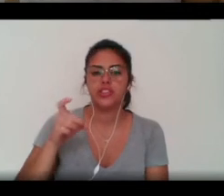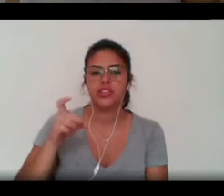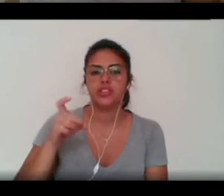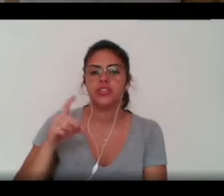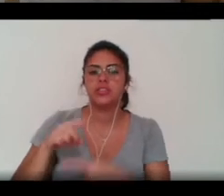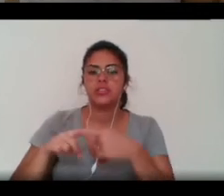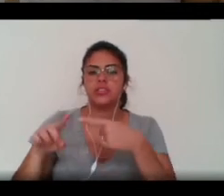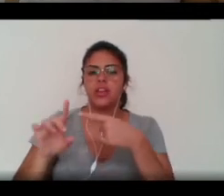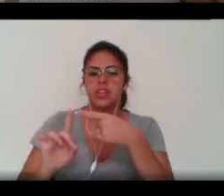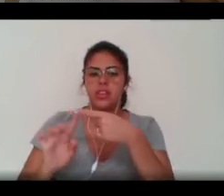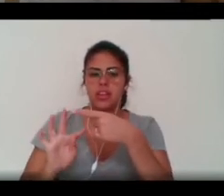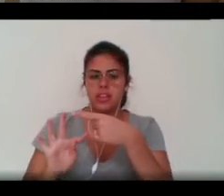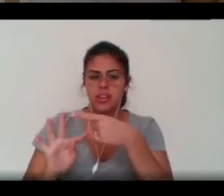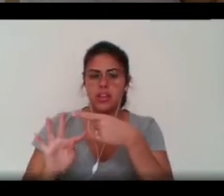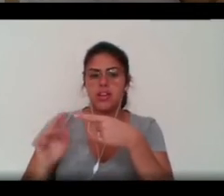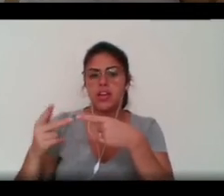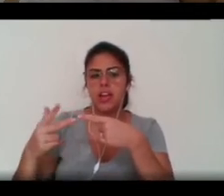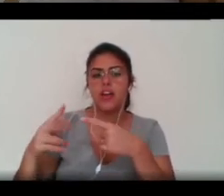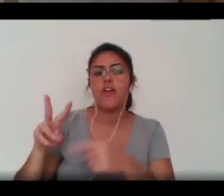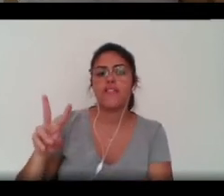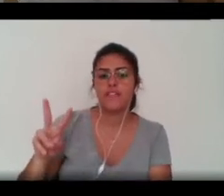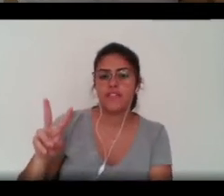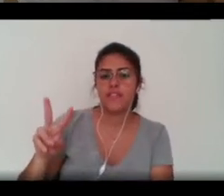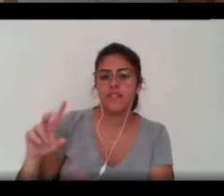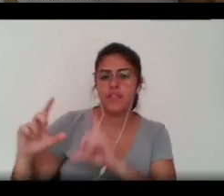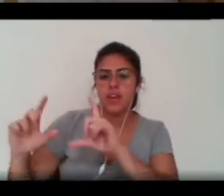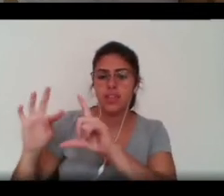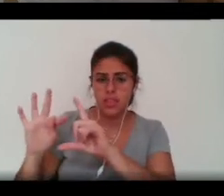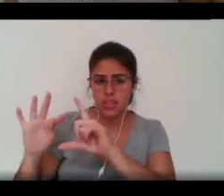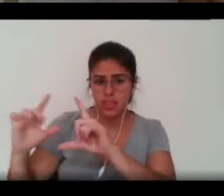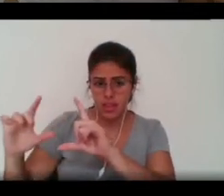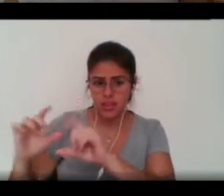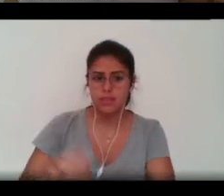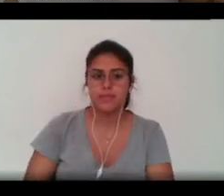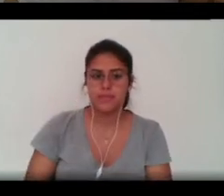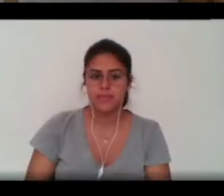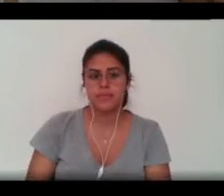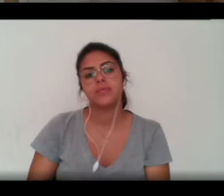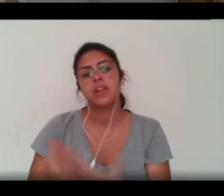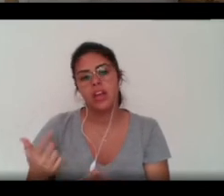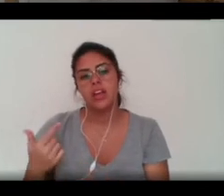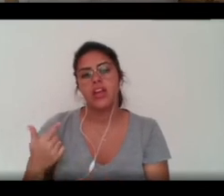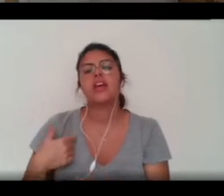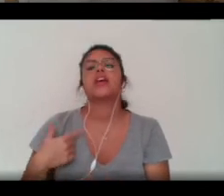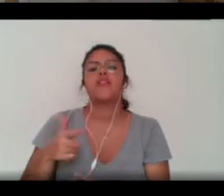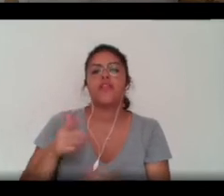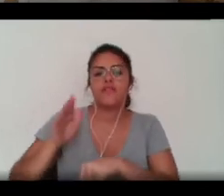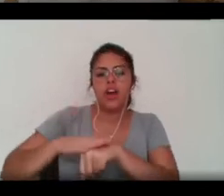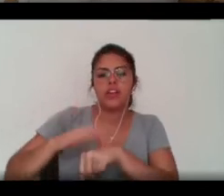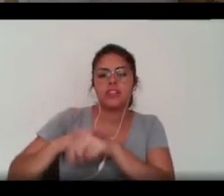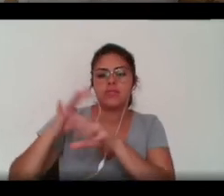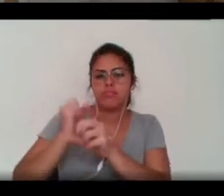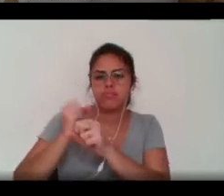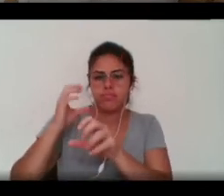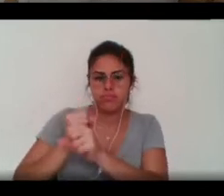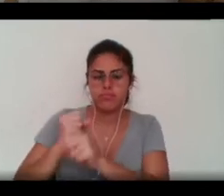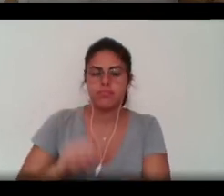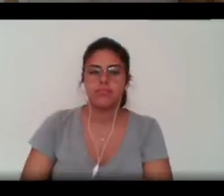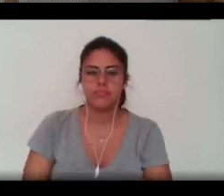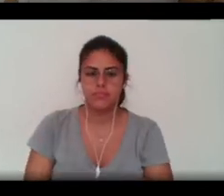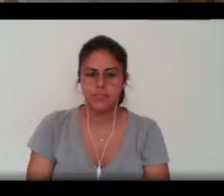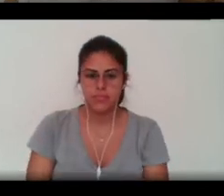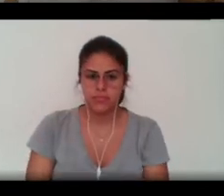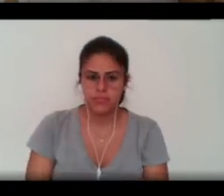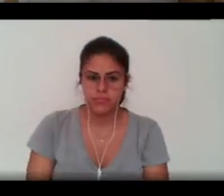t, né? E vou integrar dx igual a integral de V